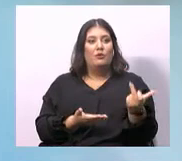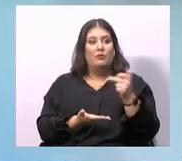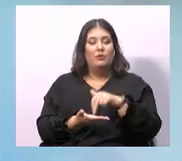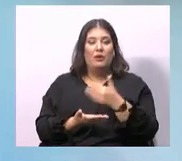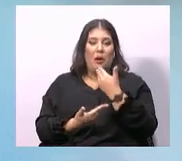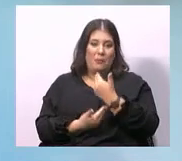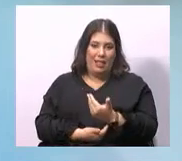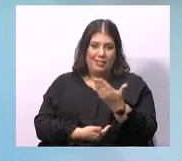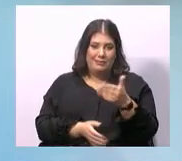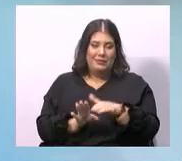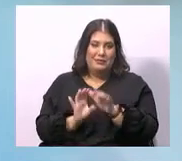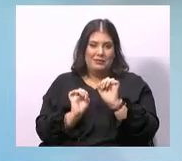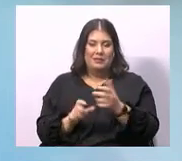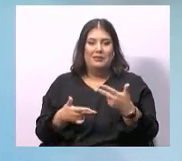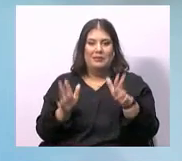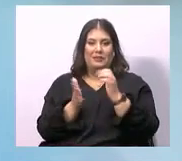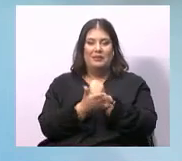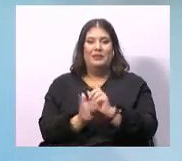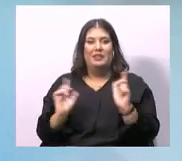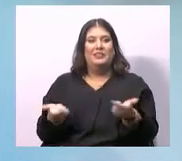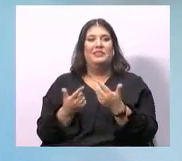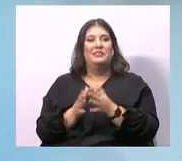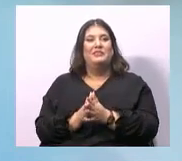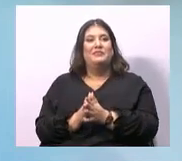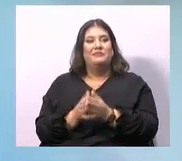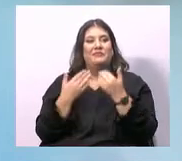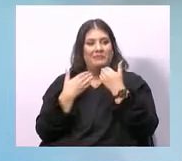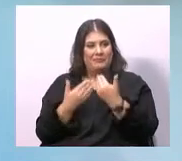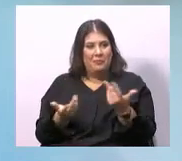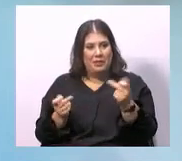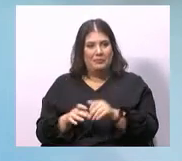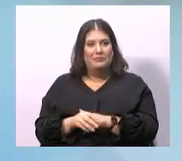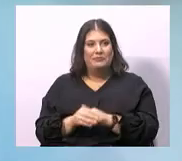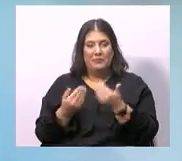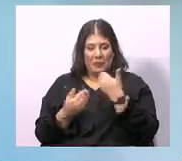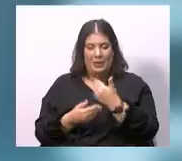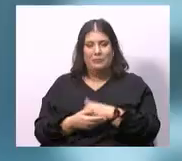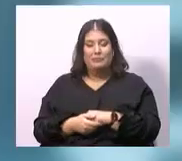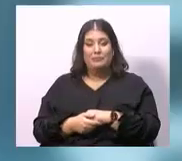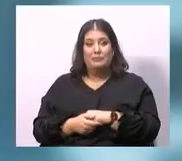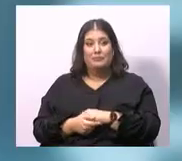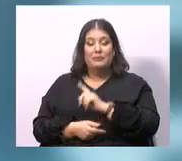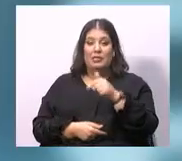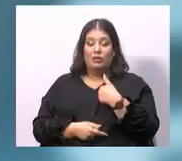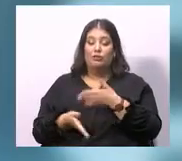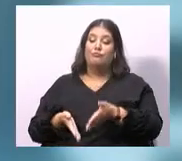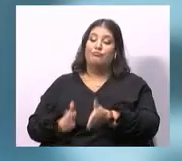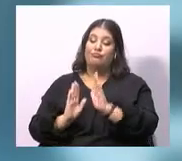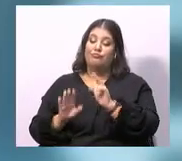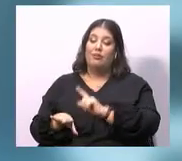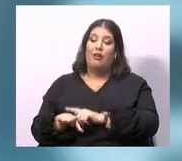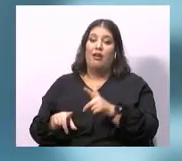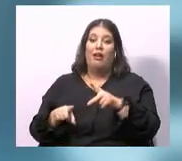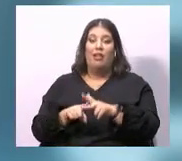pela sua participação, sempre tão disponível para ajudar todos os nossos telespectadores. Muito obrigada por ter vindo. Obrigado, eu. Muito obrigada. Ora, nós seguimos em frente, vamos fazer um